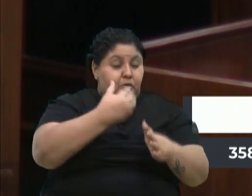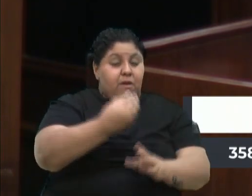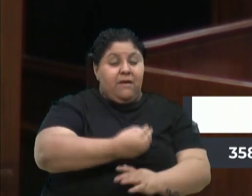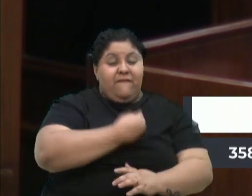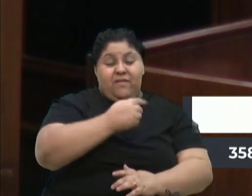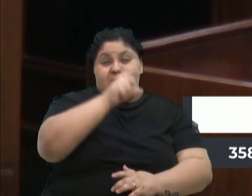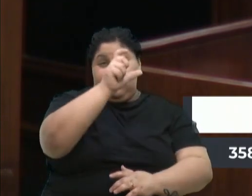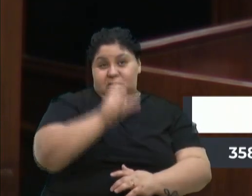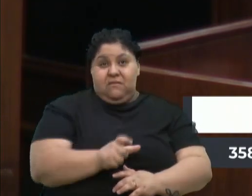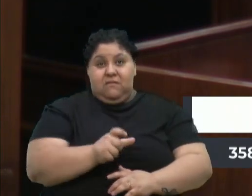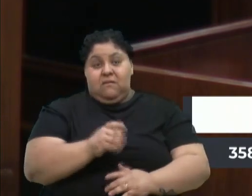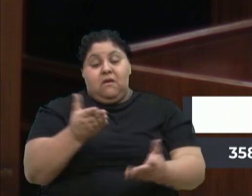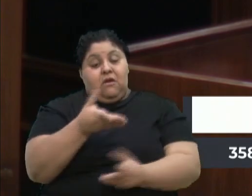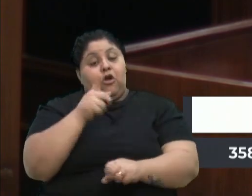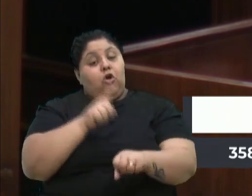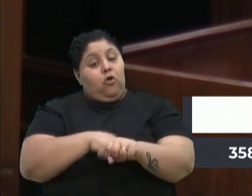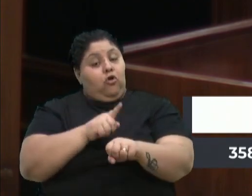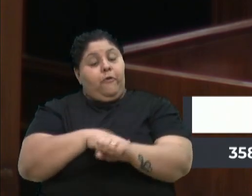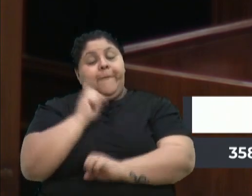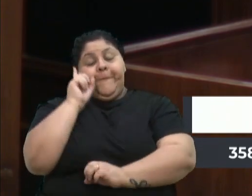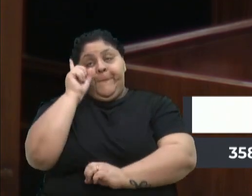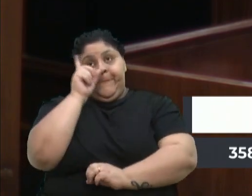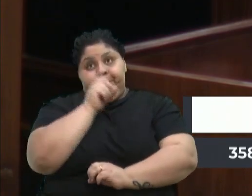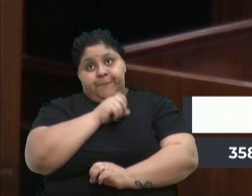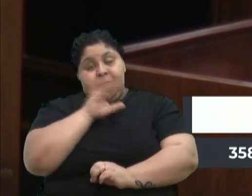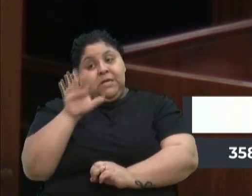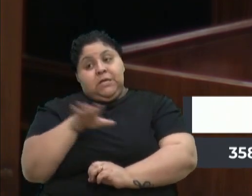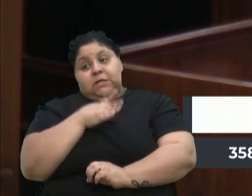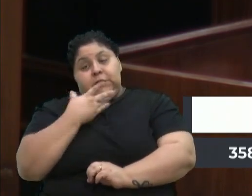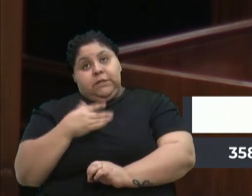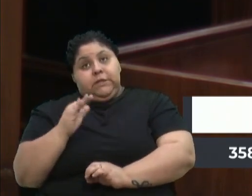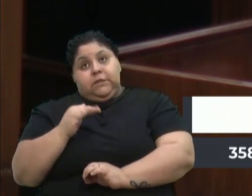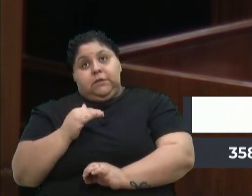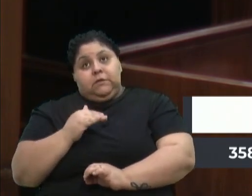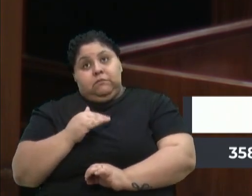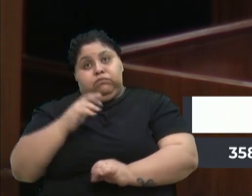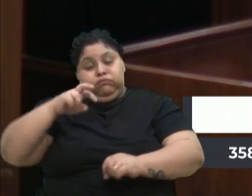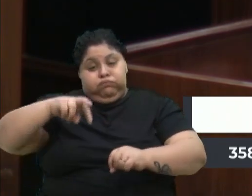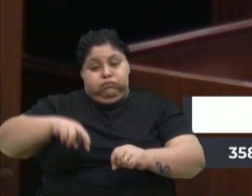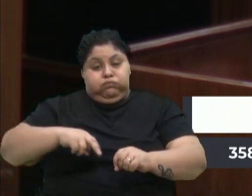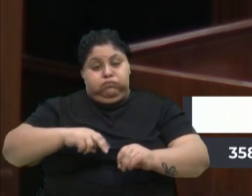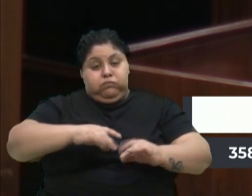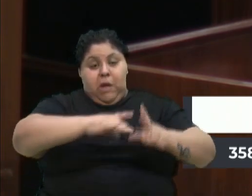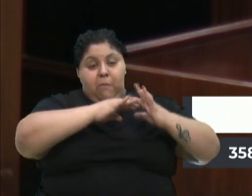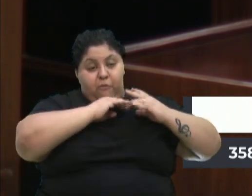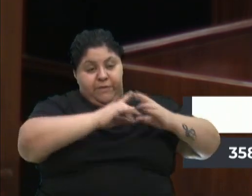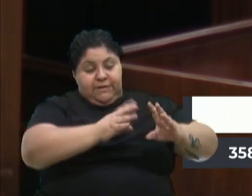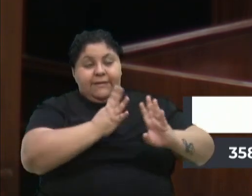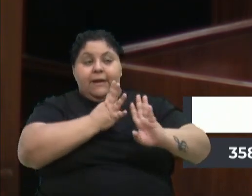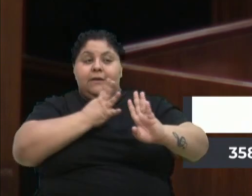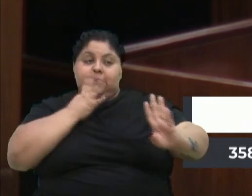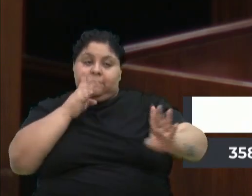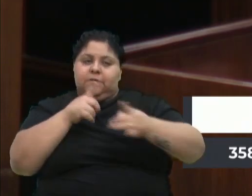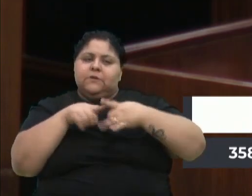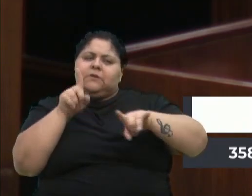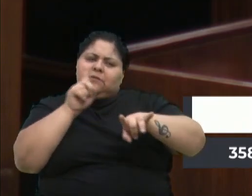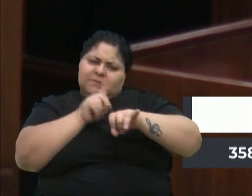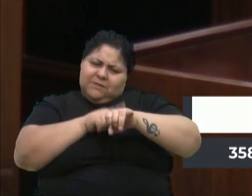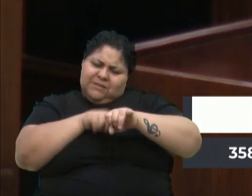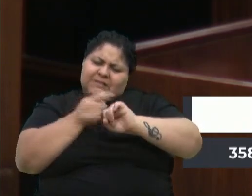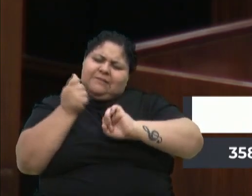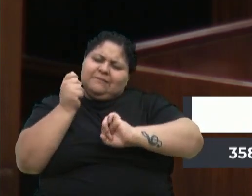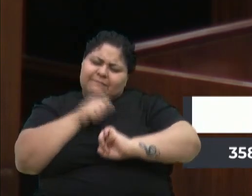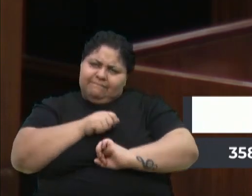pessoas. Esse momento é difícil, talvez o deslocamento, a fila, mas é temporário e é